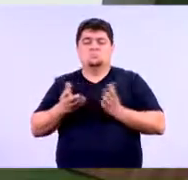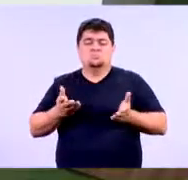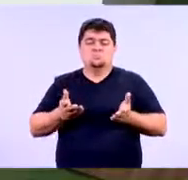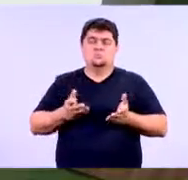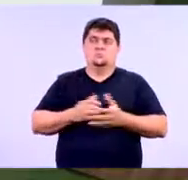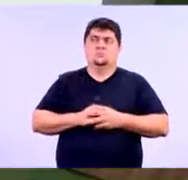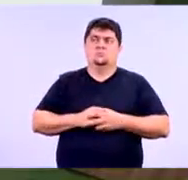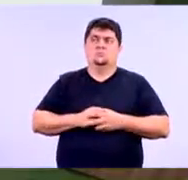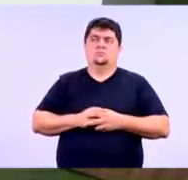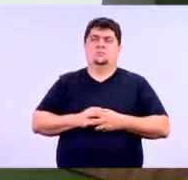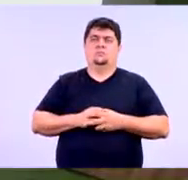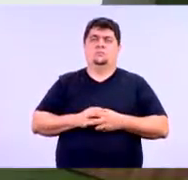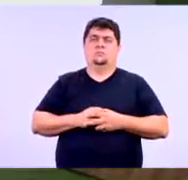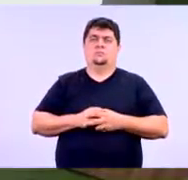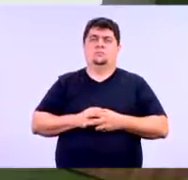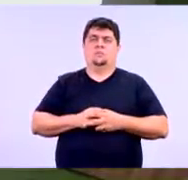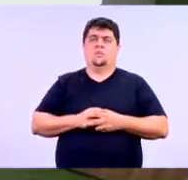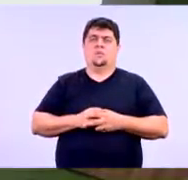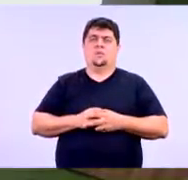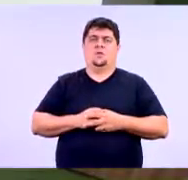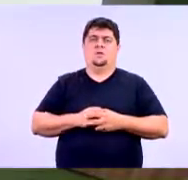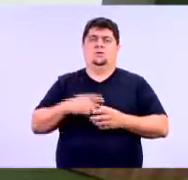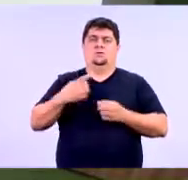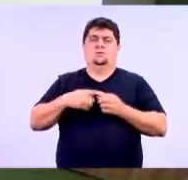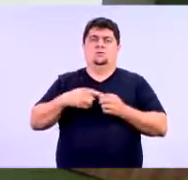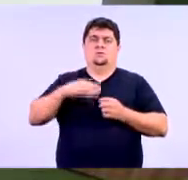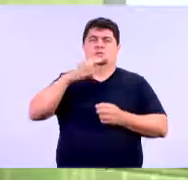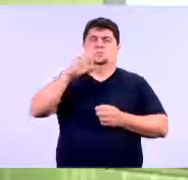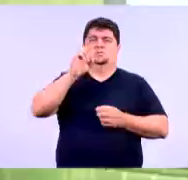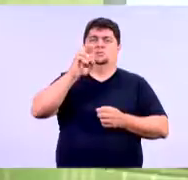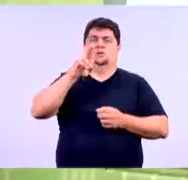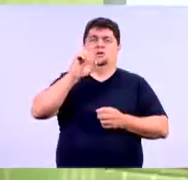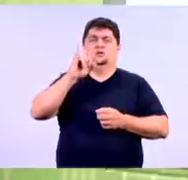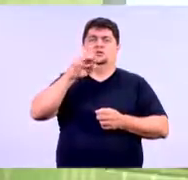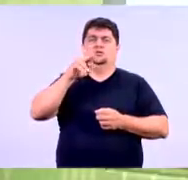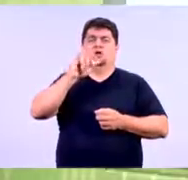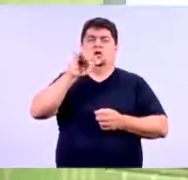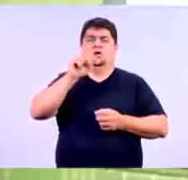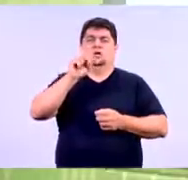Mas só para deixar mais claro... Foi de Cerejeiras, não veio o nome. Polo de Cerejeira,